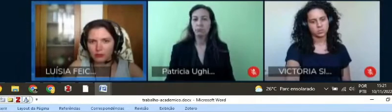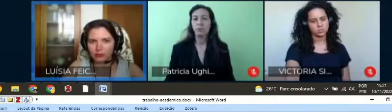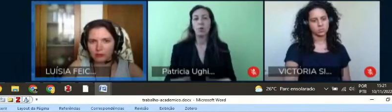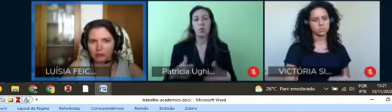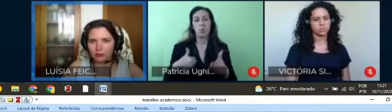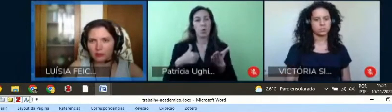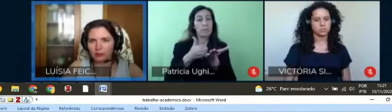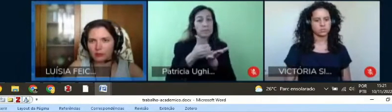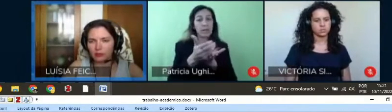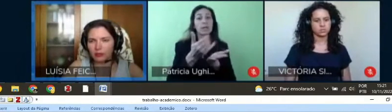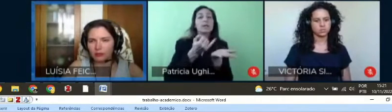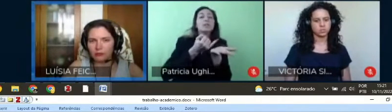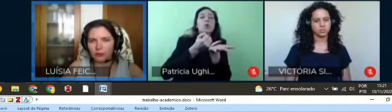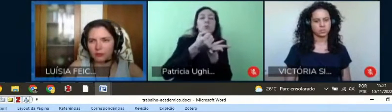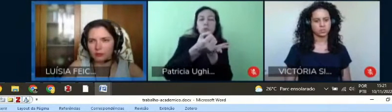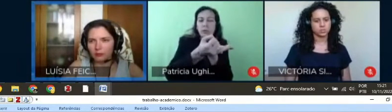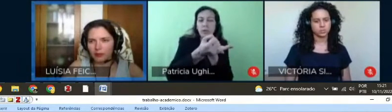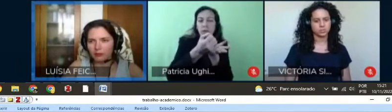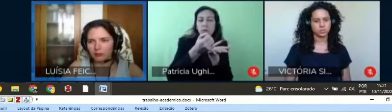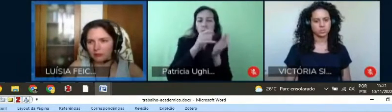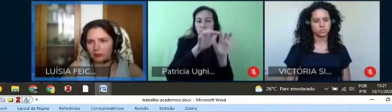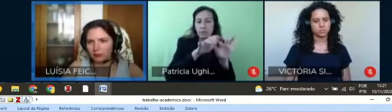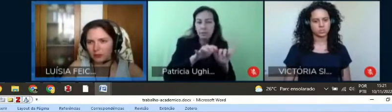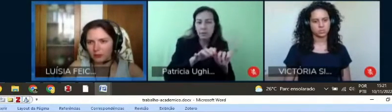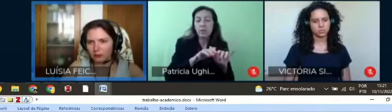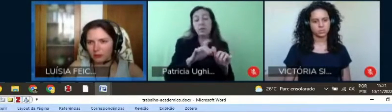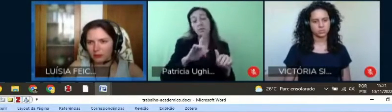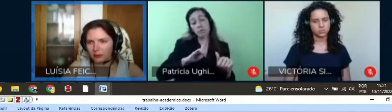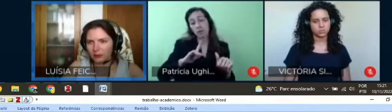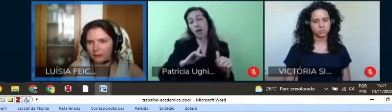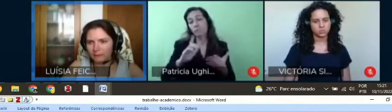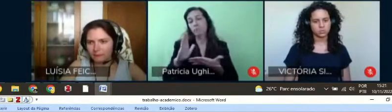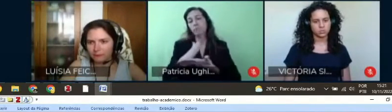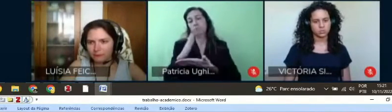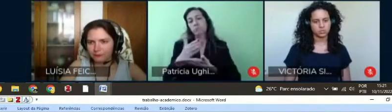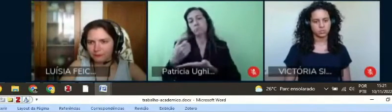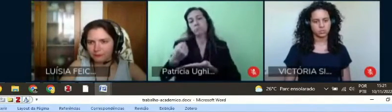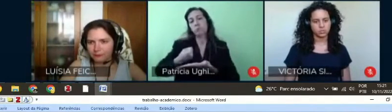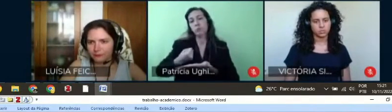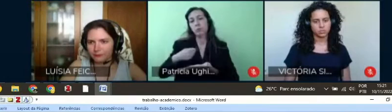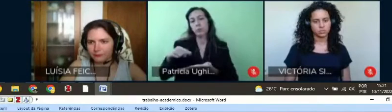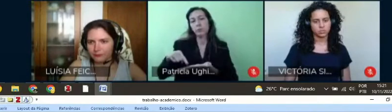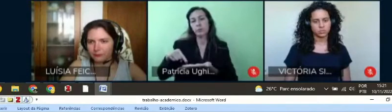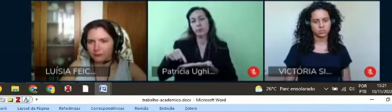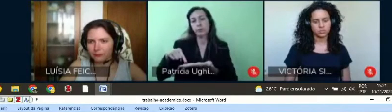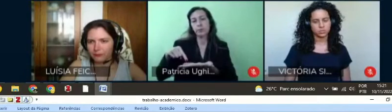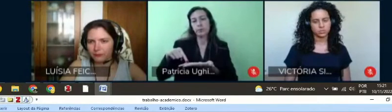começou a introdução, ó, a gente está com o número da página nos acompanhando.